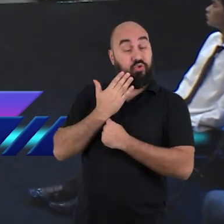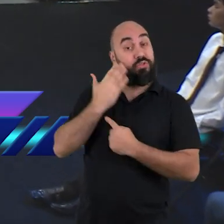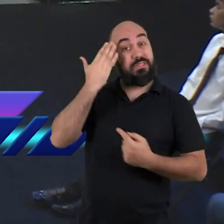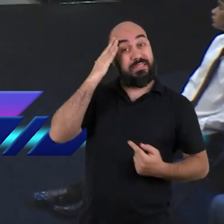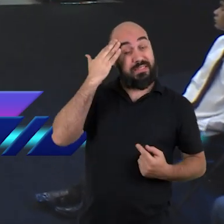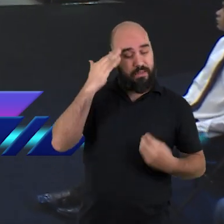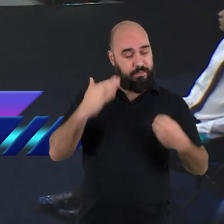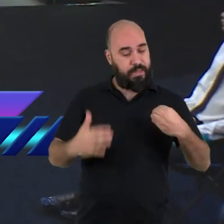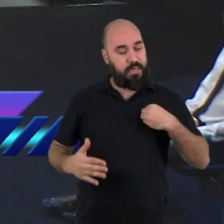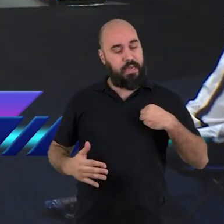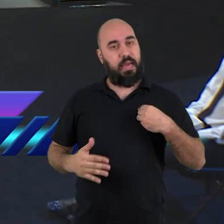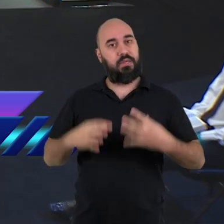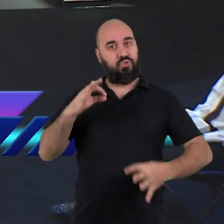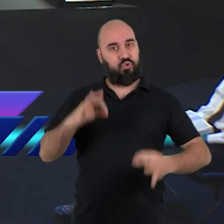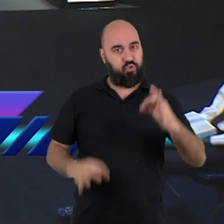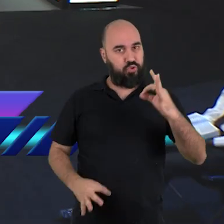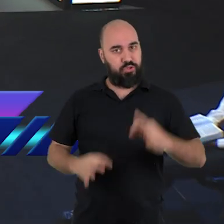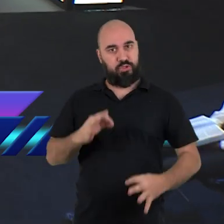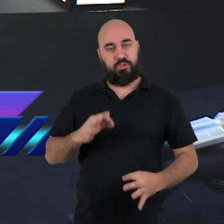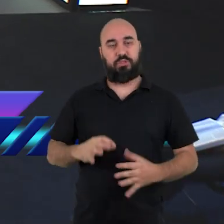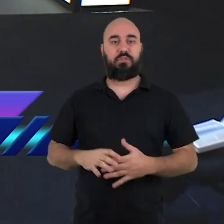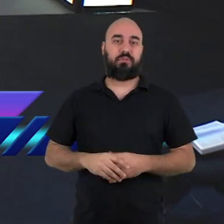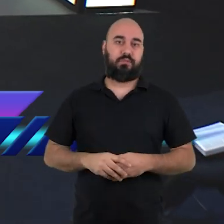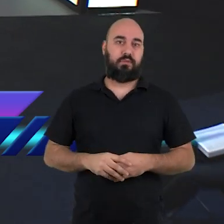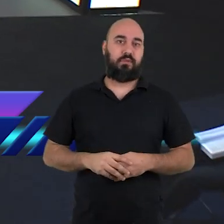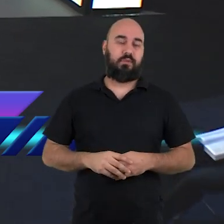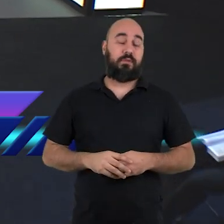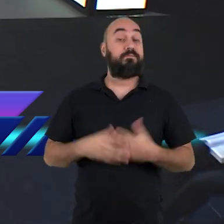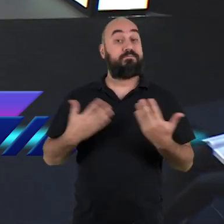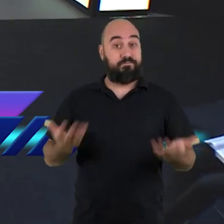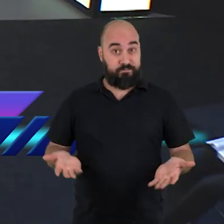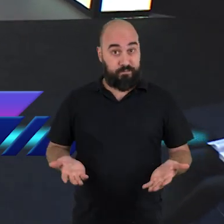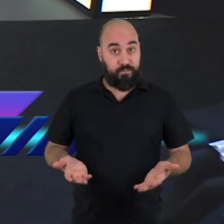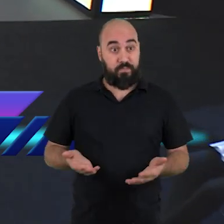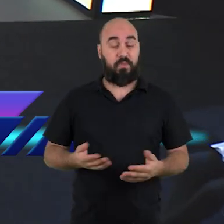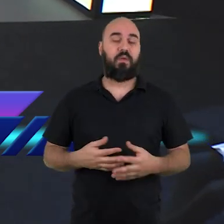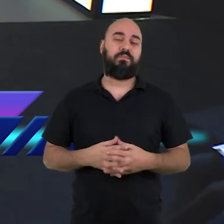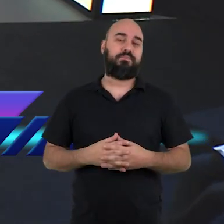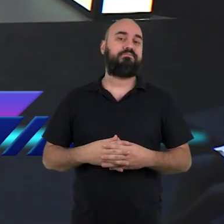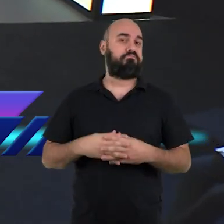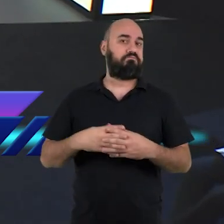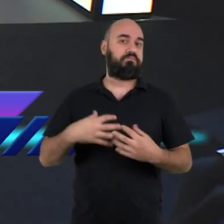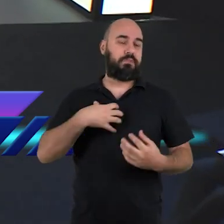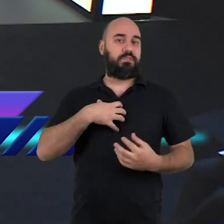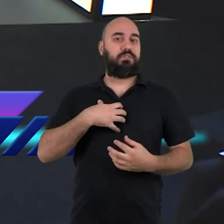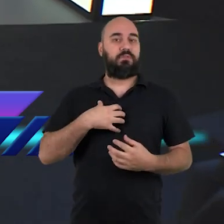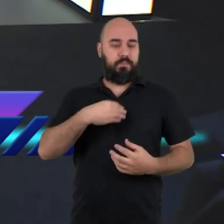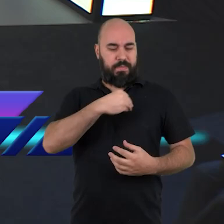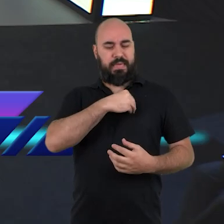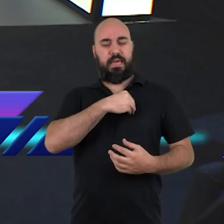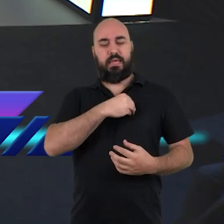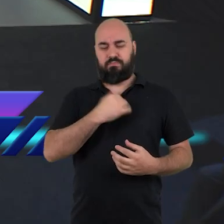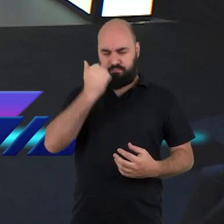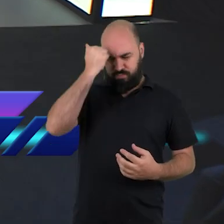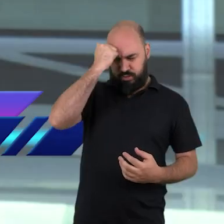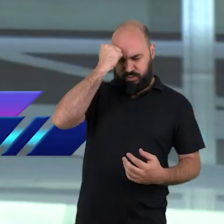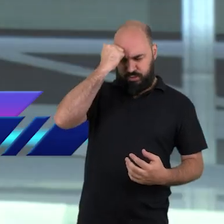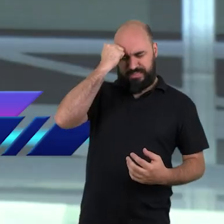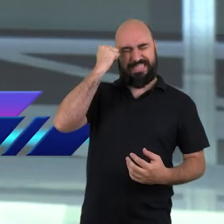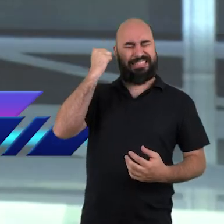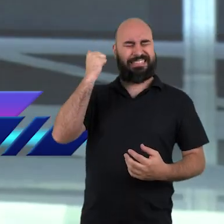pecado, ele te convence da justiça, ele te convence do juízo. Então, deparado com o pecado, você se